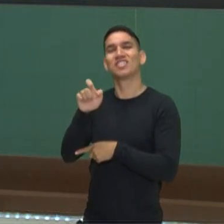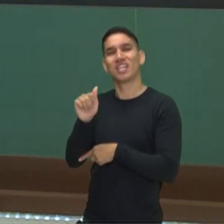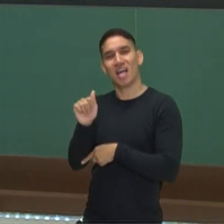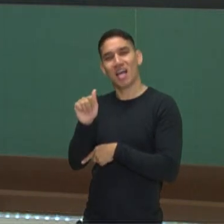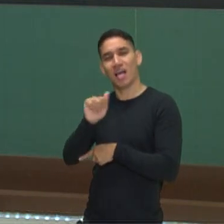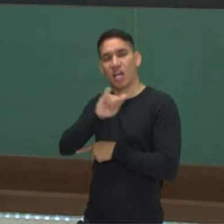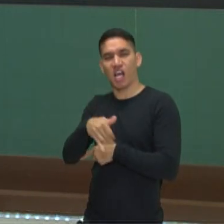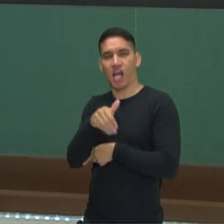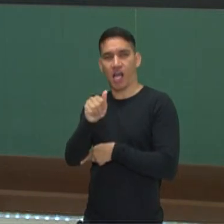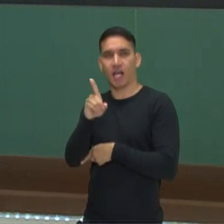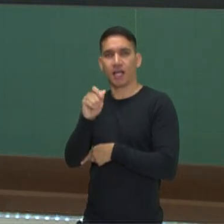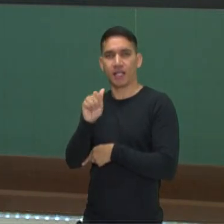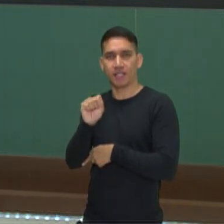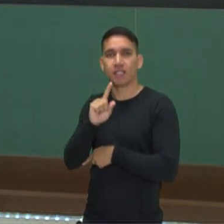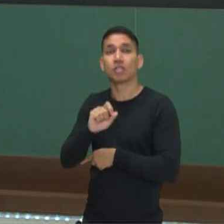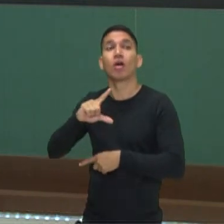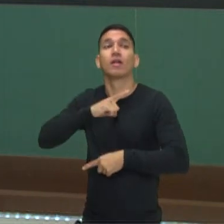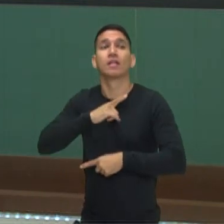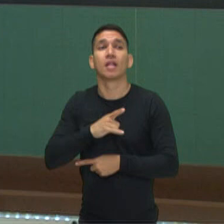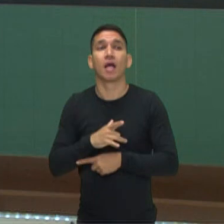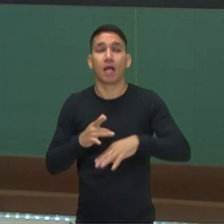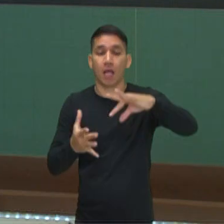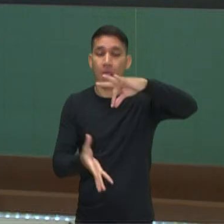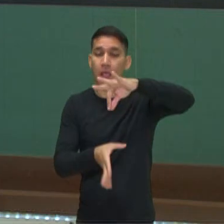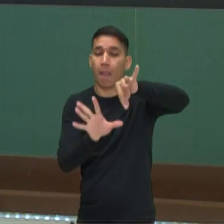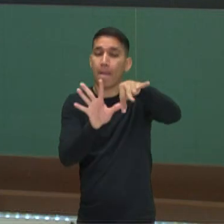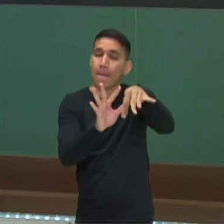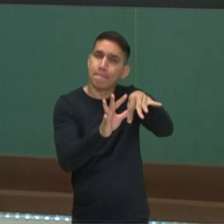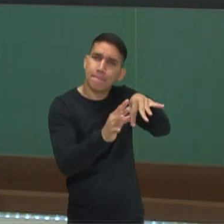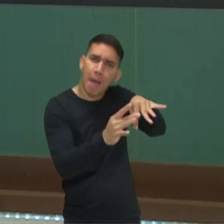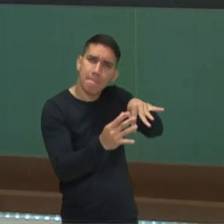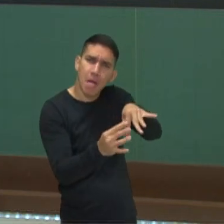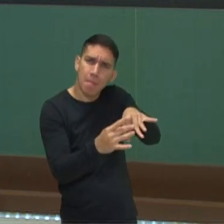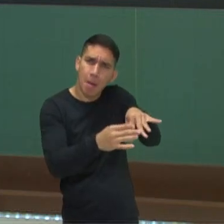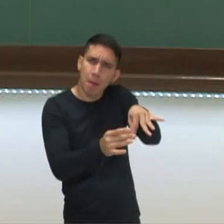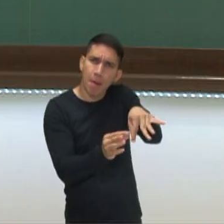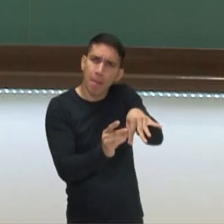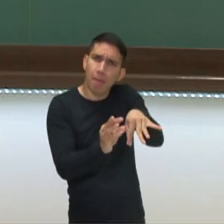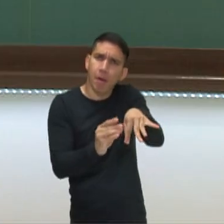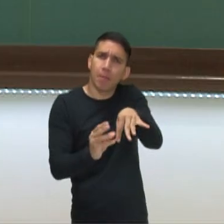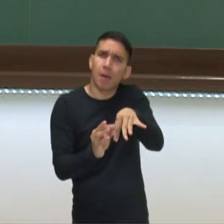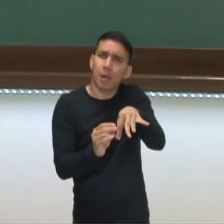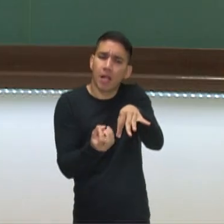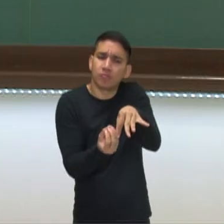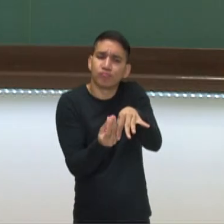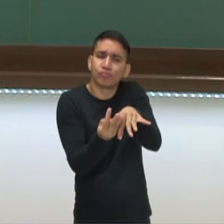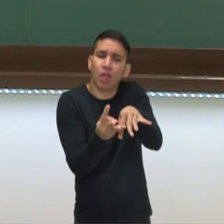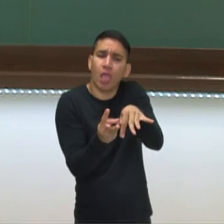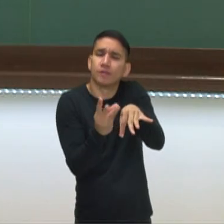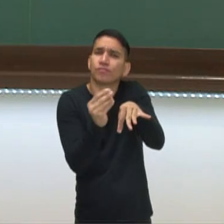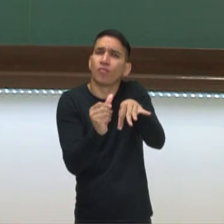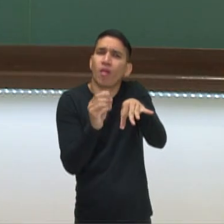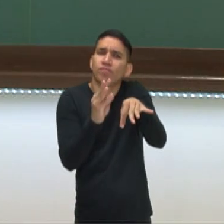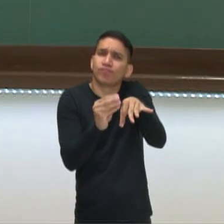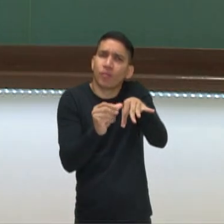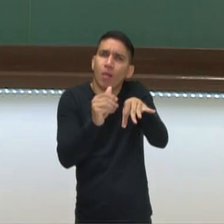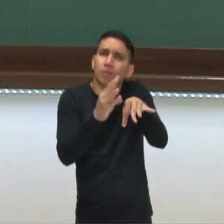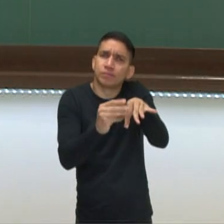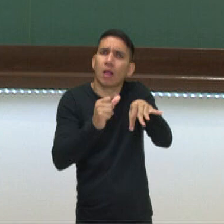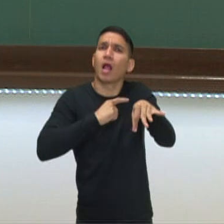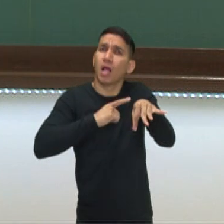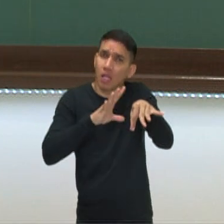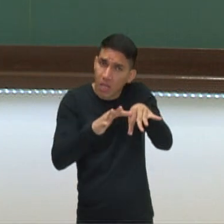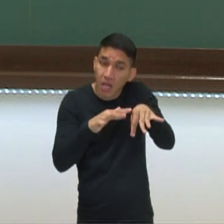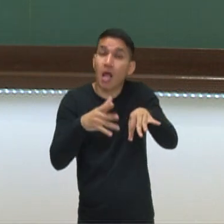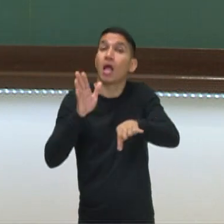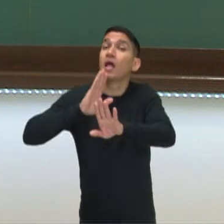essas paredes aí, e existem glândulas nessa cavidade vaginal que produzem um muco. Esse muco também vai